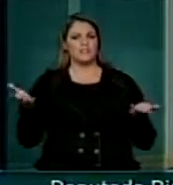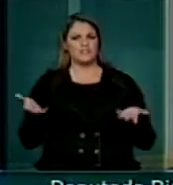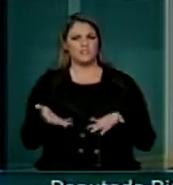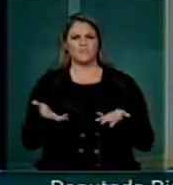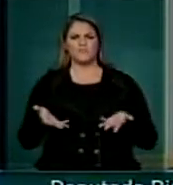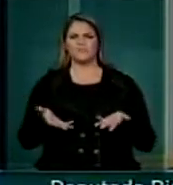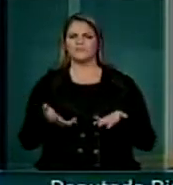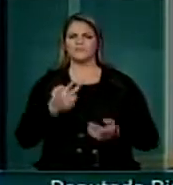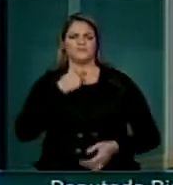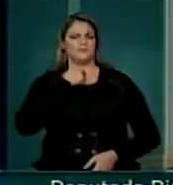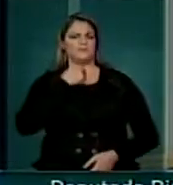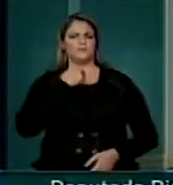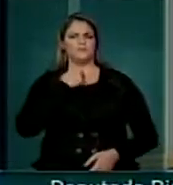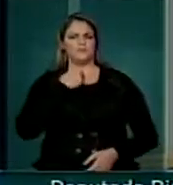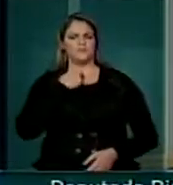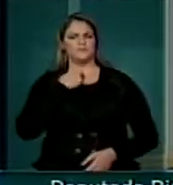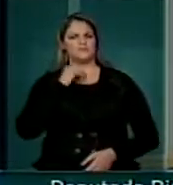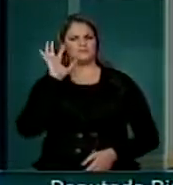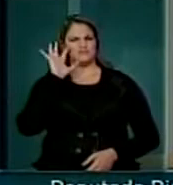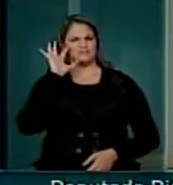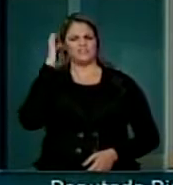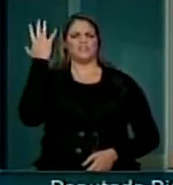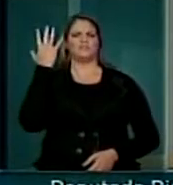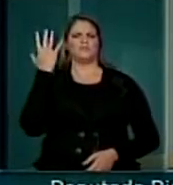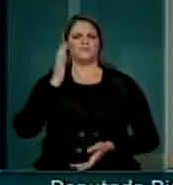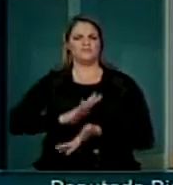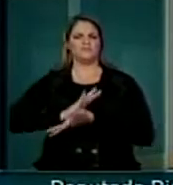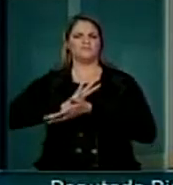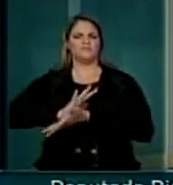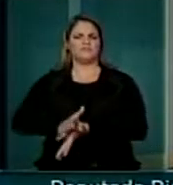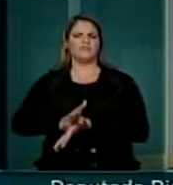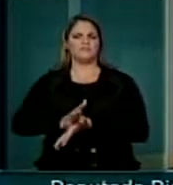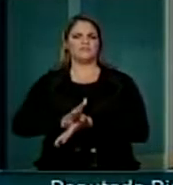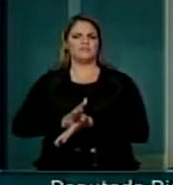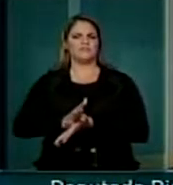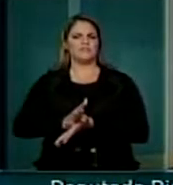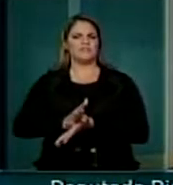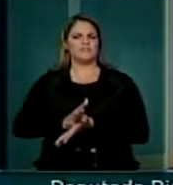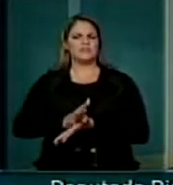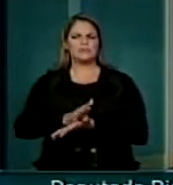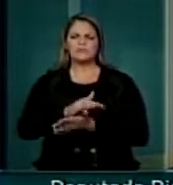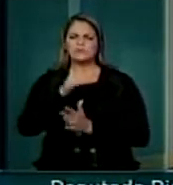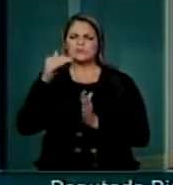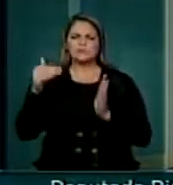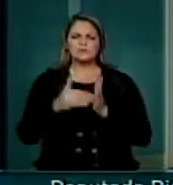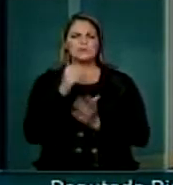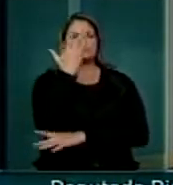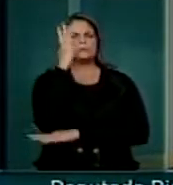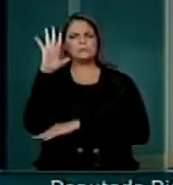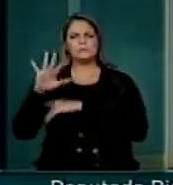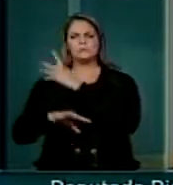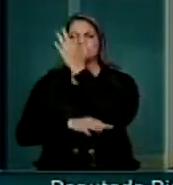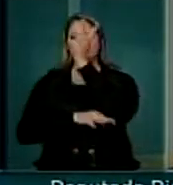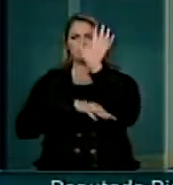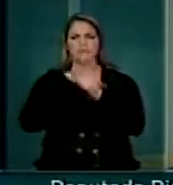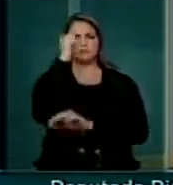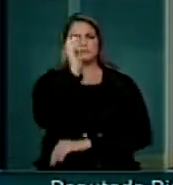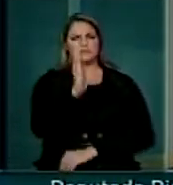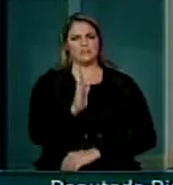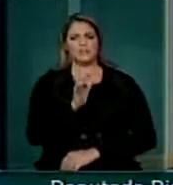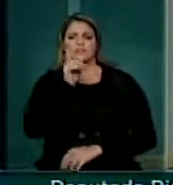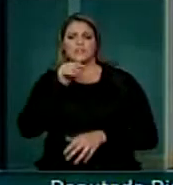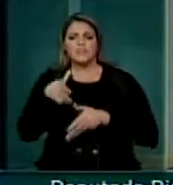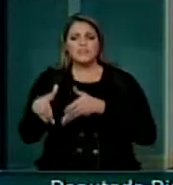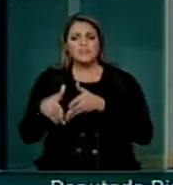aqui façamos a sentença final, condenando as nossas florestas, condenando os nossos